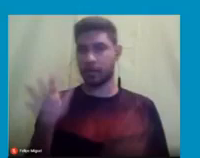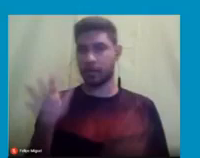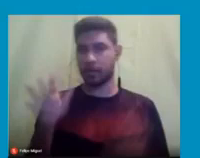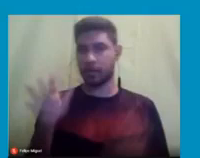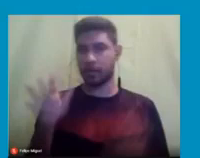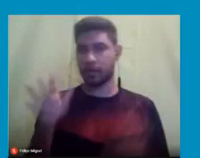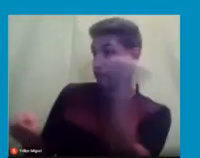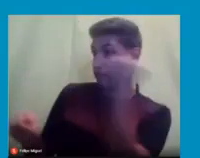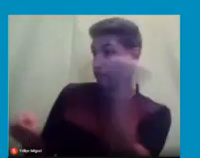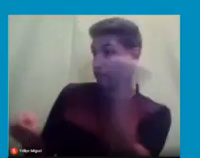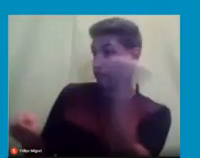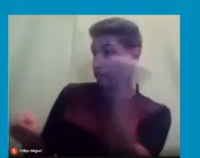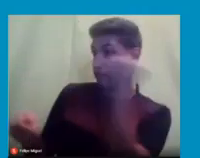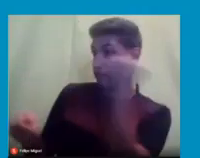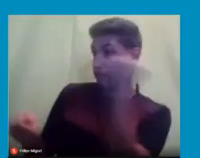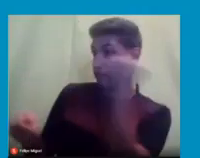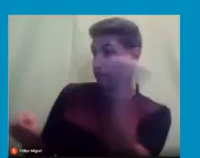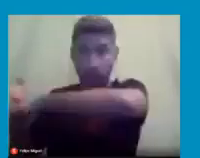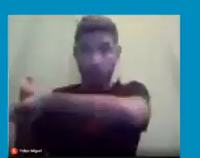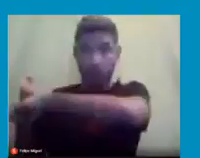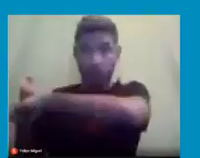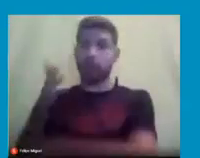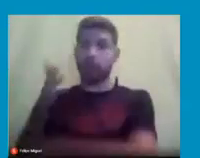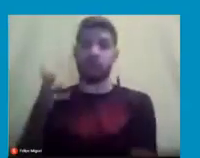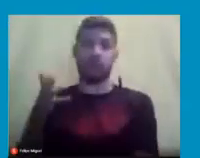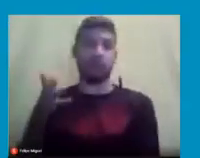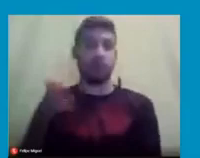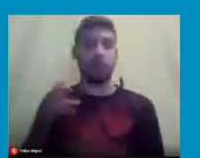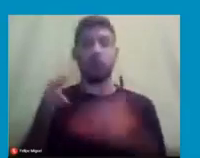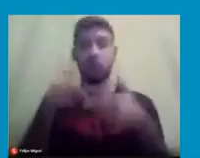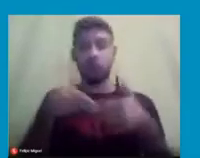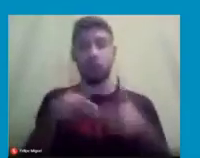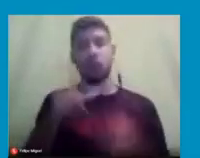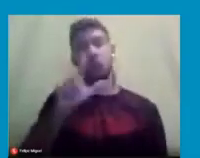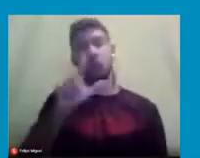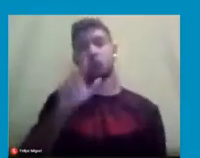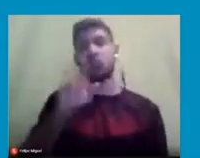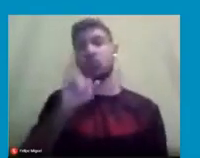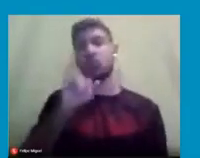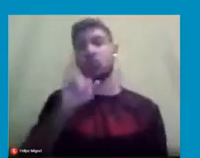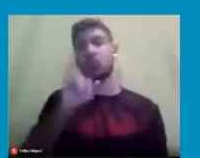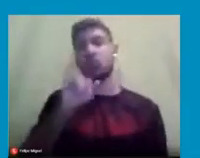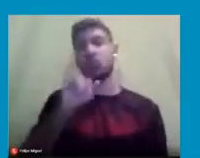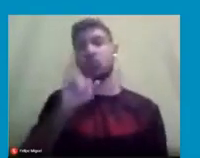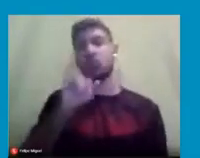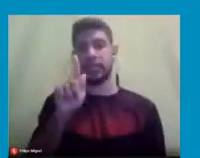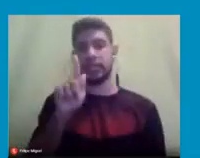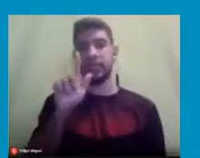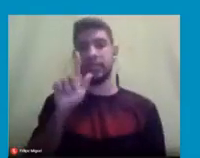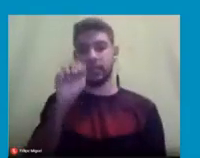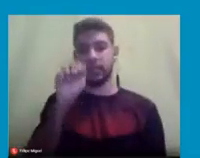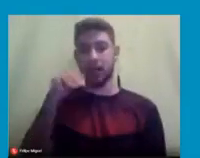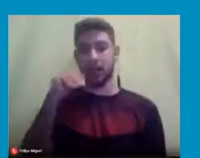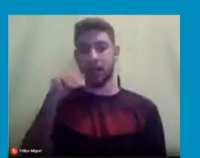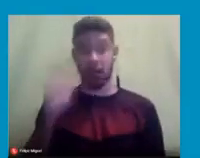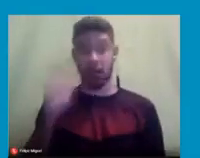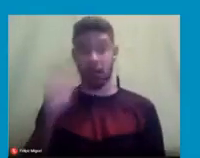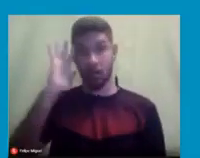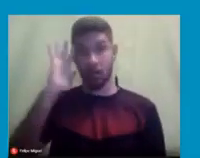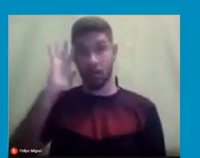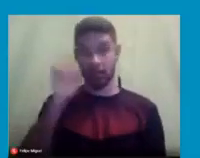o senhor, e isso o Luiz Gama fala que quando um